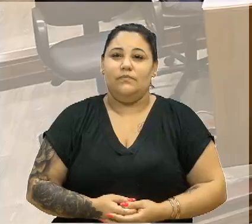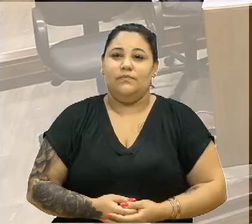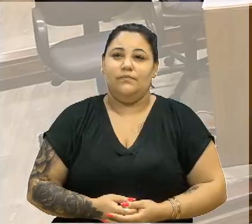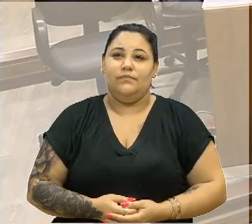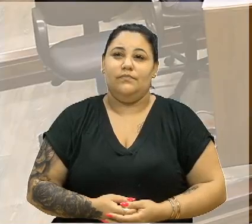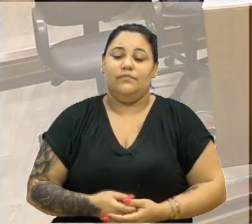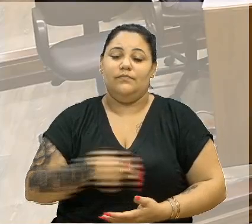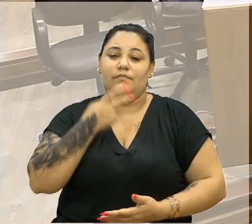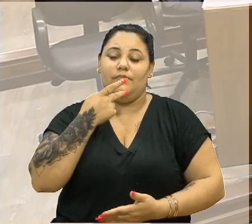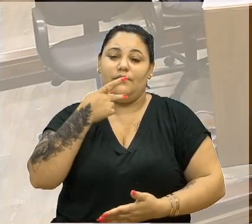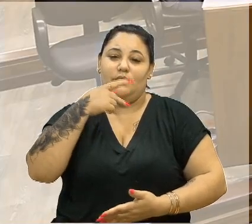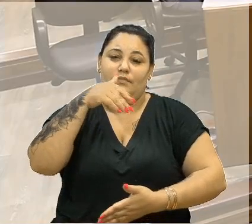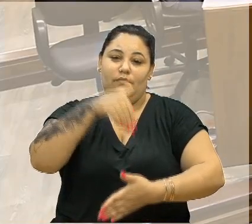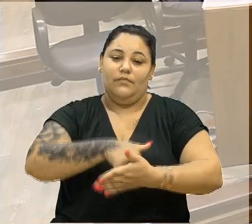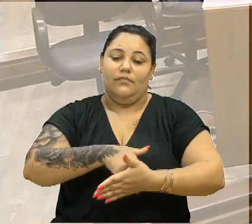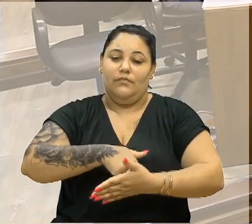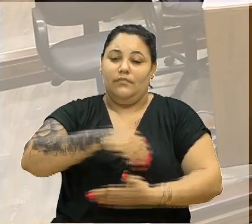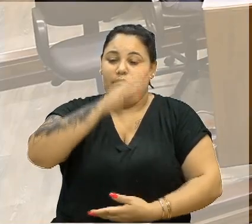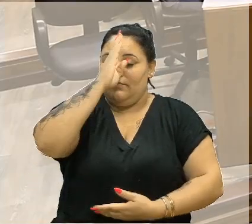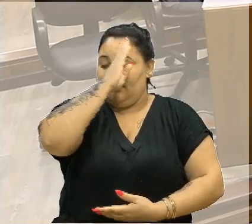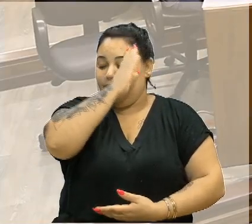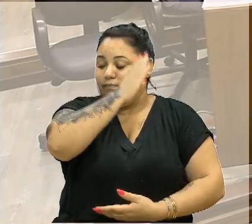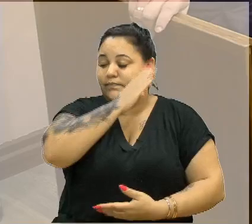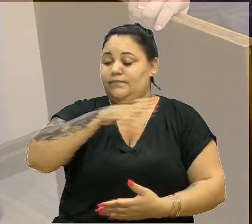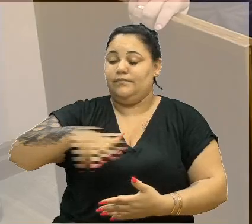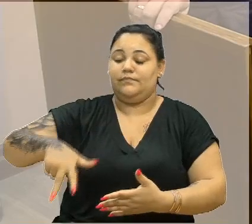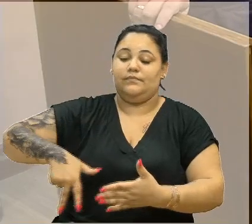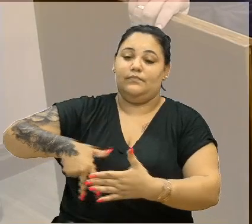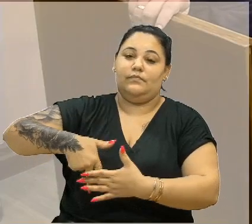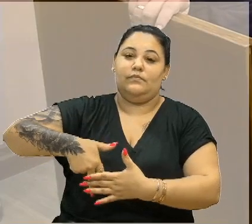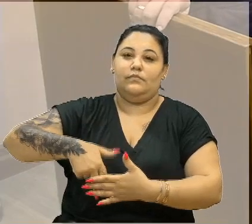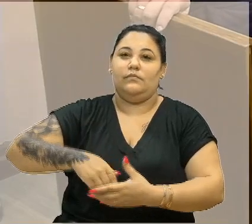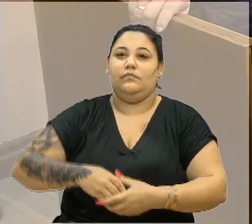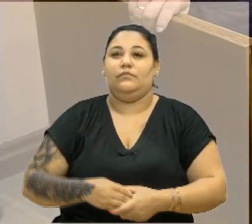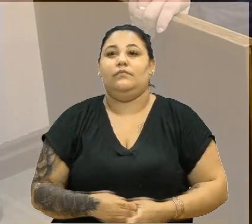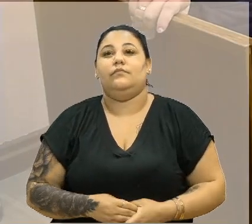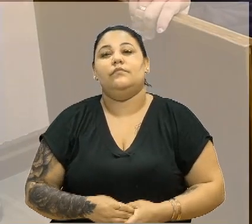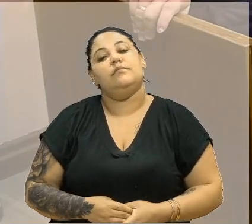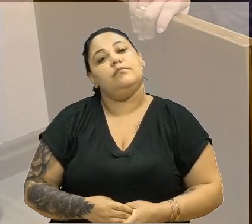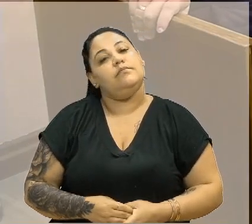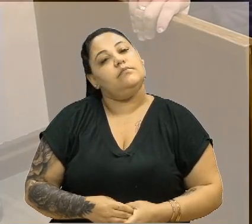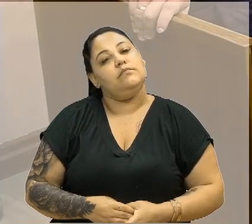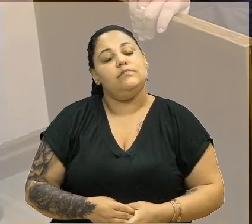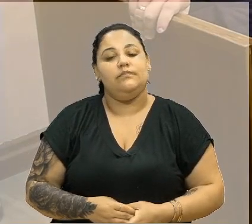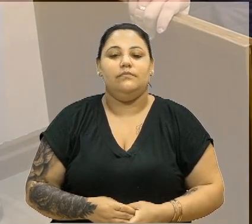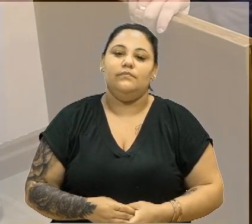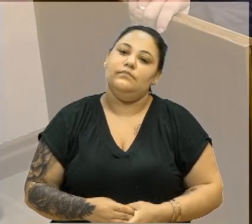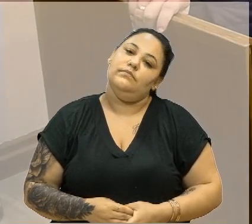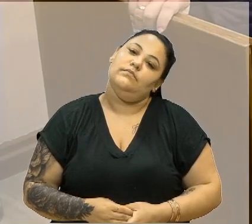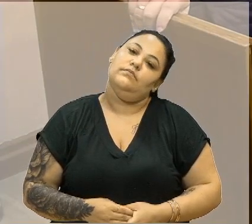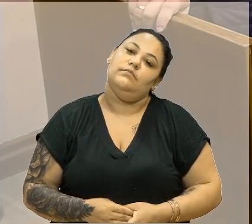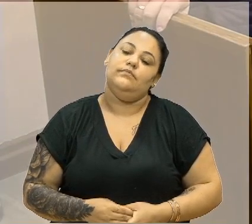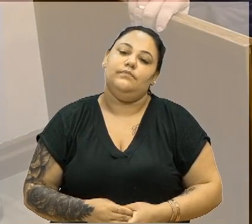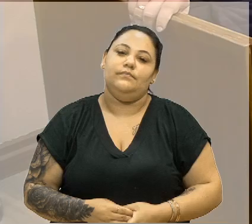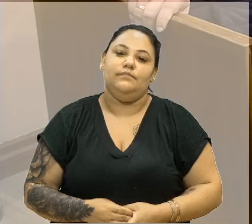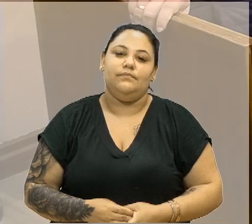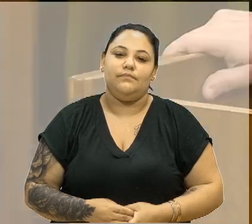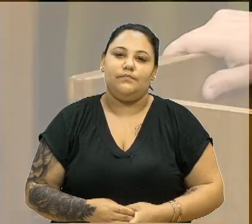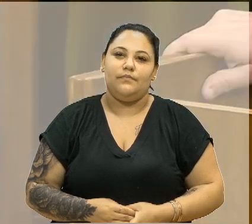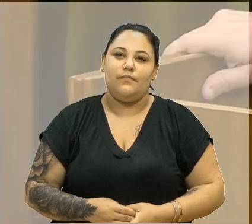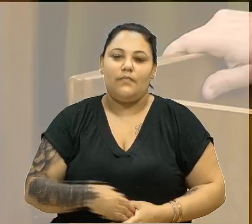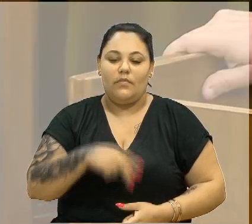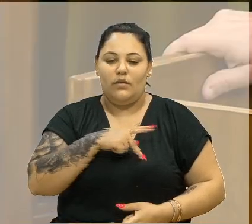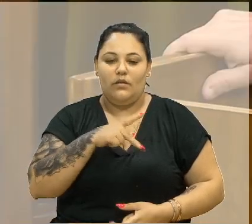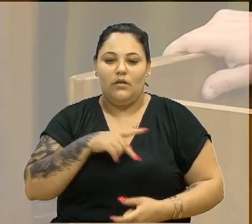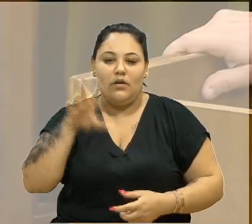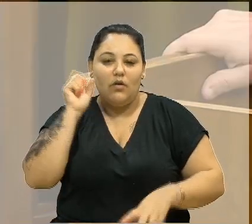Nesse momento, vereador Adriano Bressan, na tribuna. Senhora presidente, quando a gente escuta o discurso de